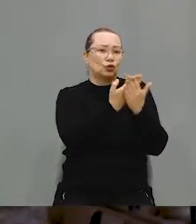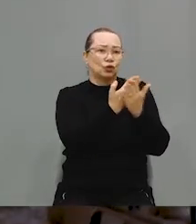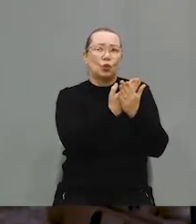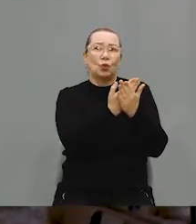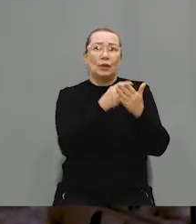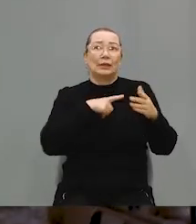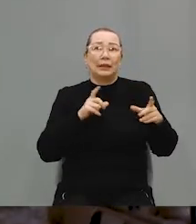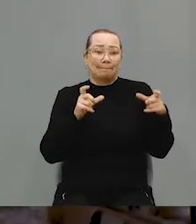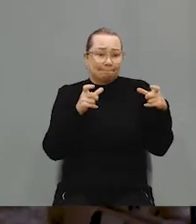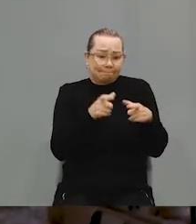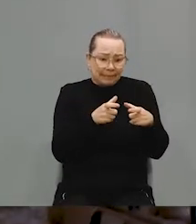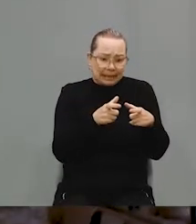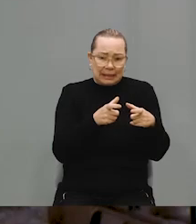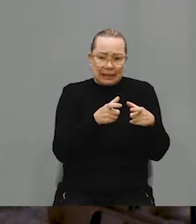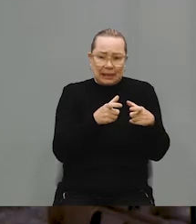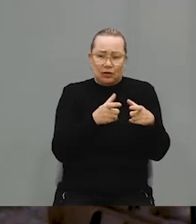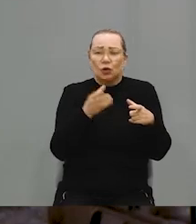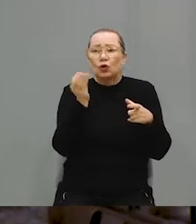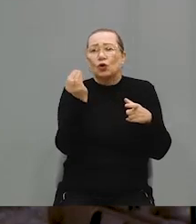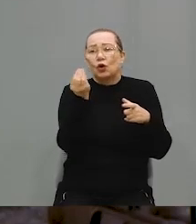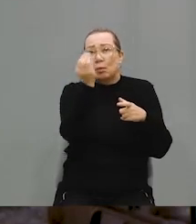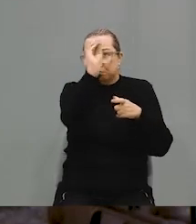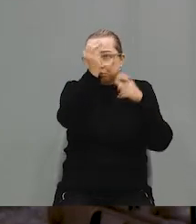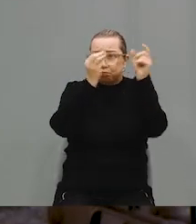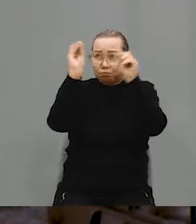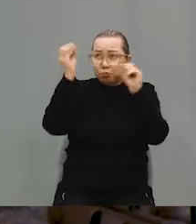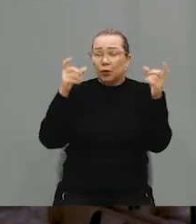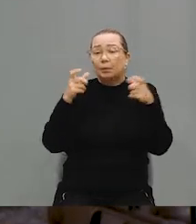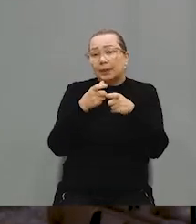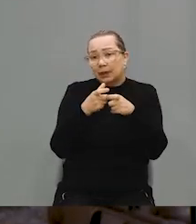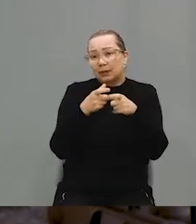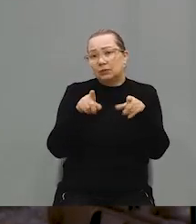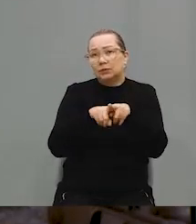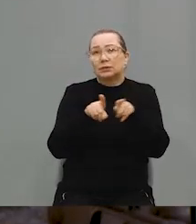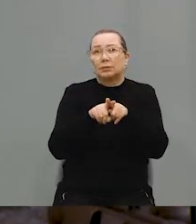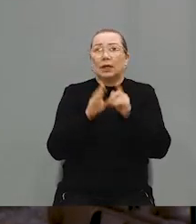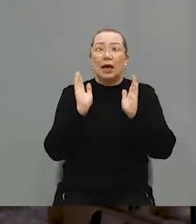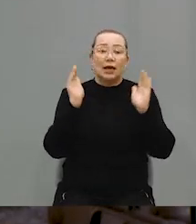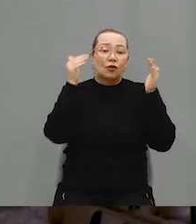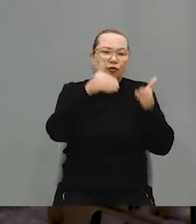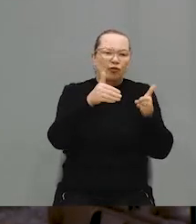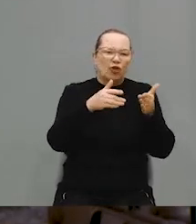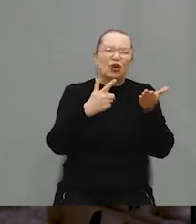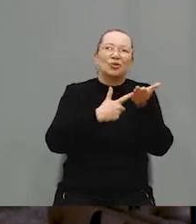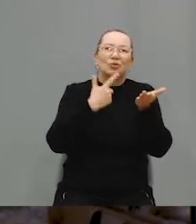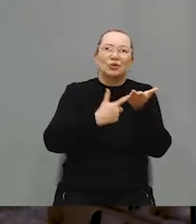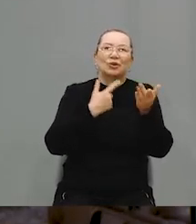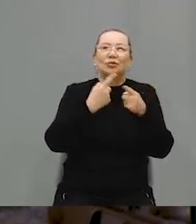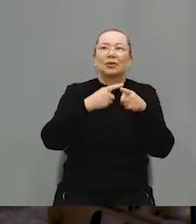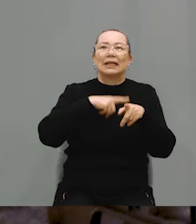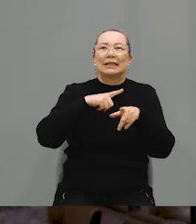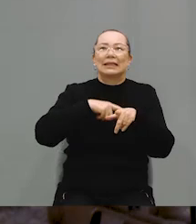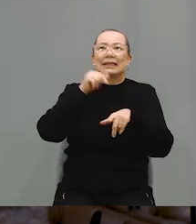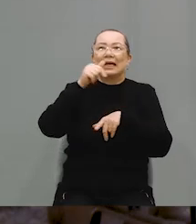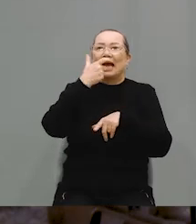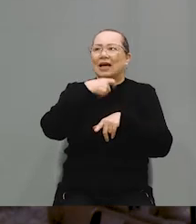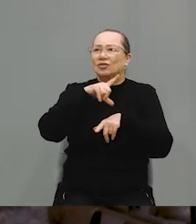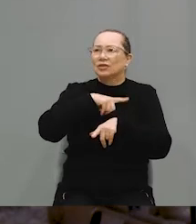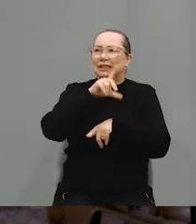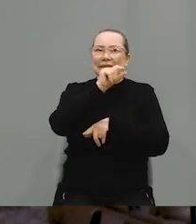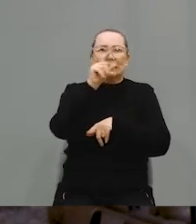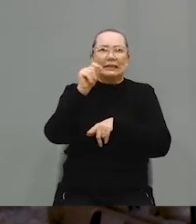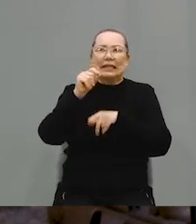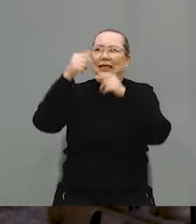muito pequeno, a gente coloca menos, né? E aí foca um pouco mais nos livros, porque aqui deve ter 10 tirinhas